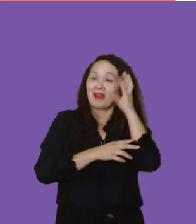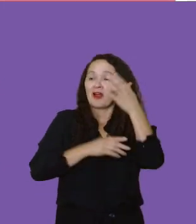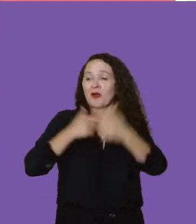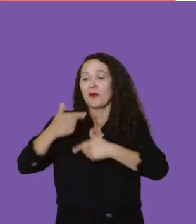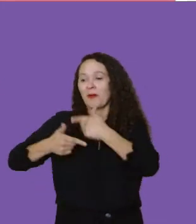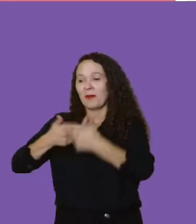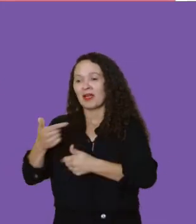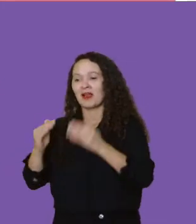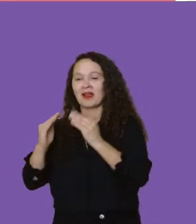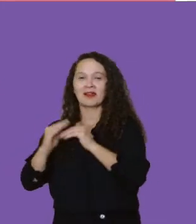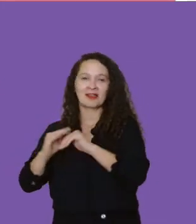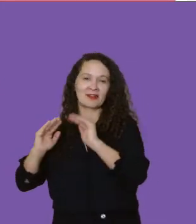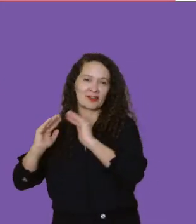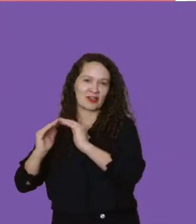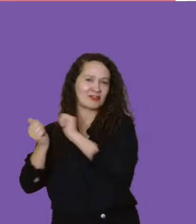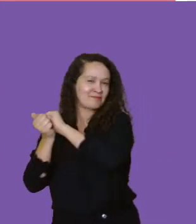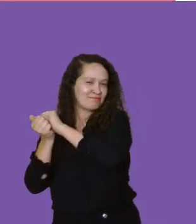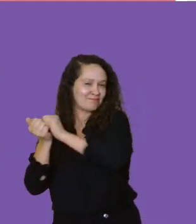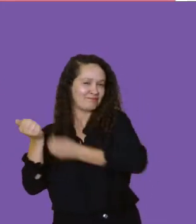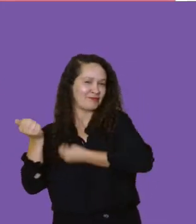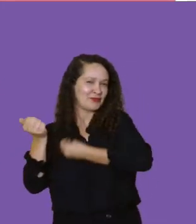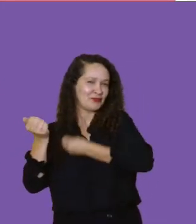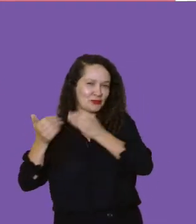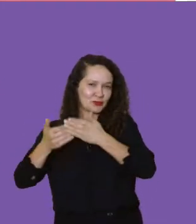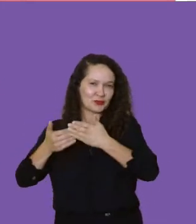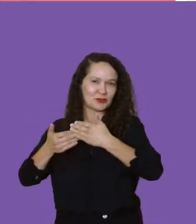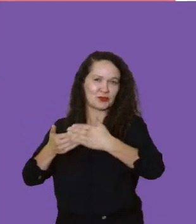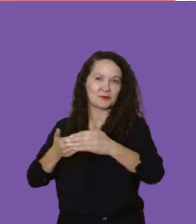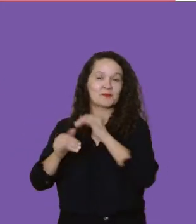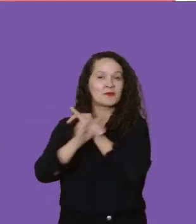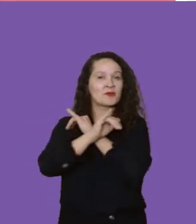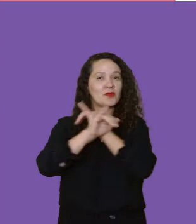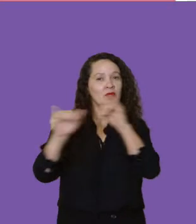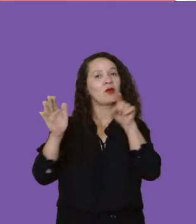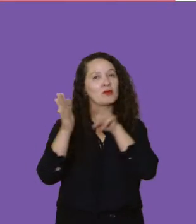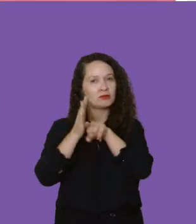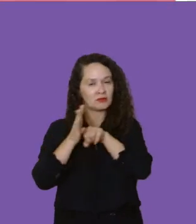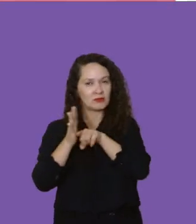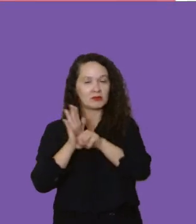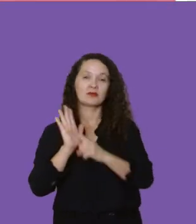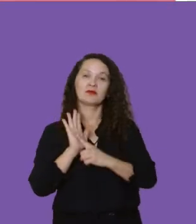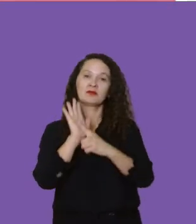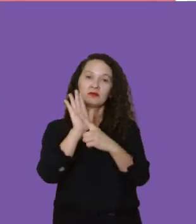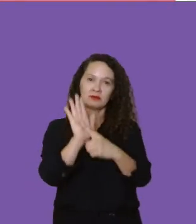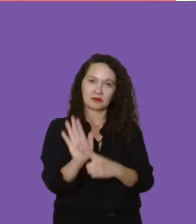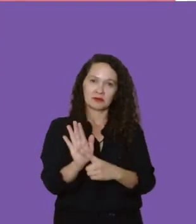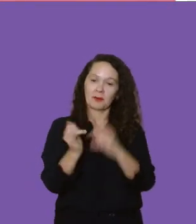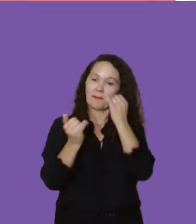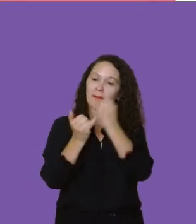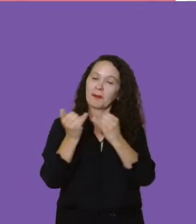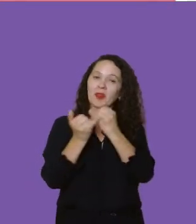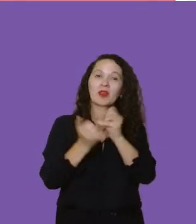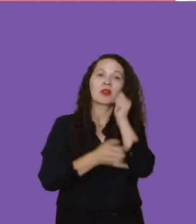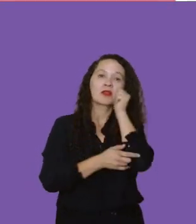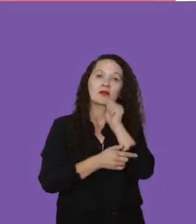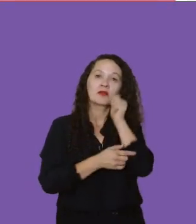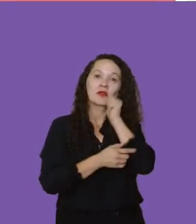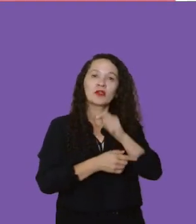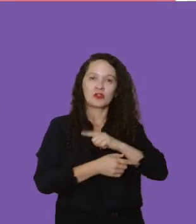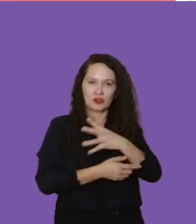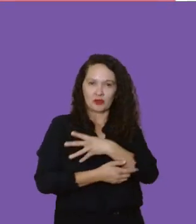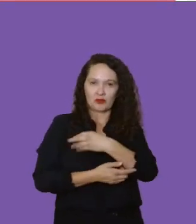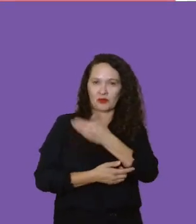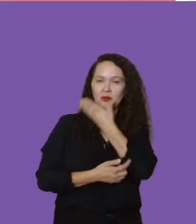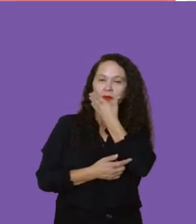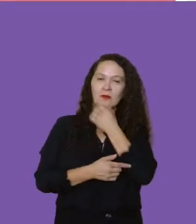tarefas de cuidado ao longo da sua vida. Há pouco tempo foi divulgada uma pesquisa que apontava que metade das mulheres que tinham filhos